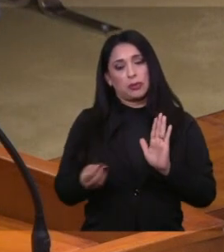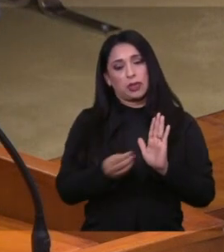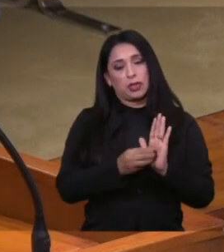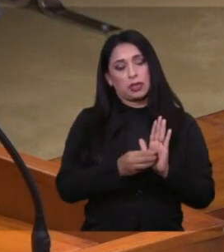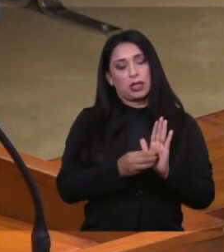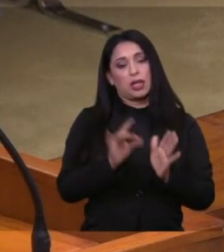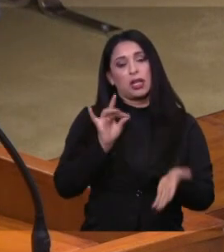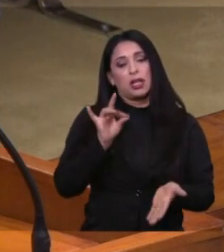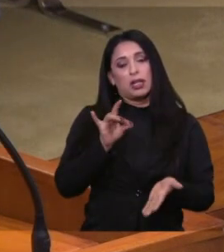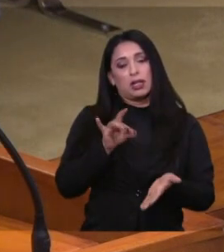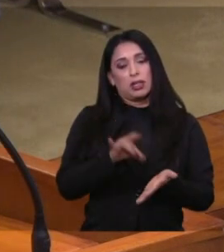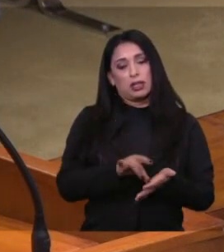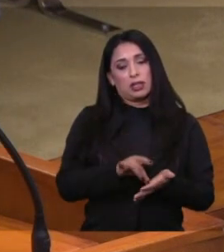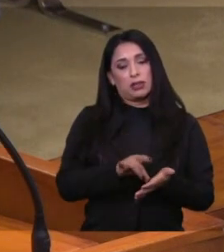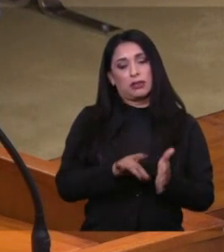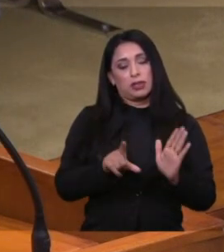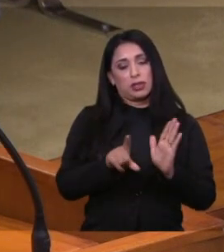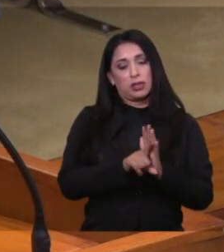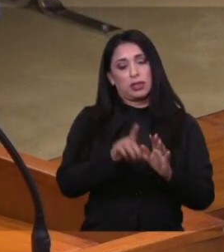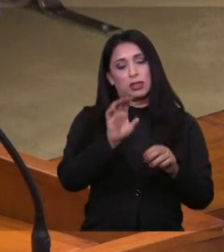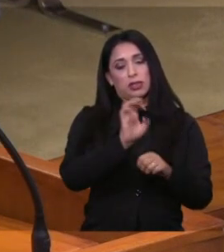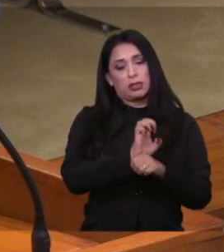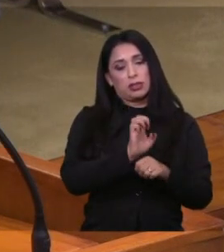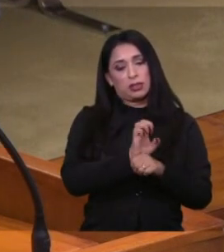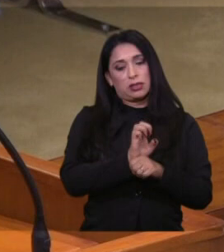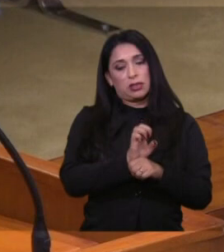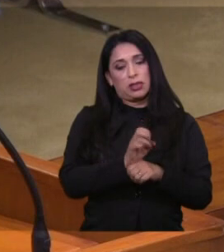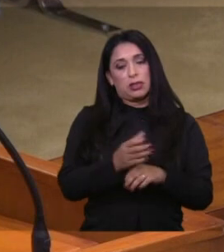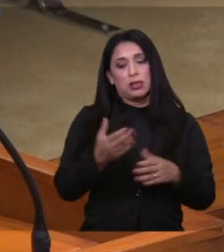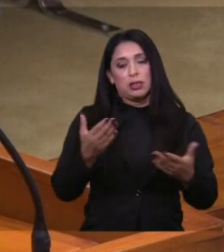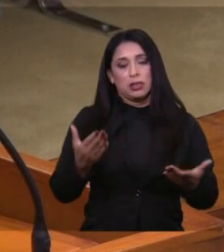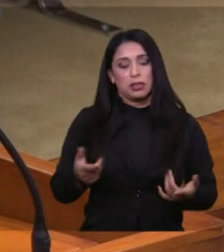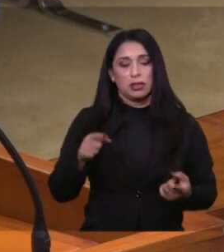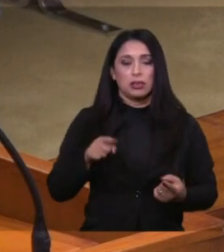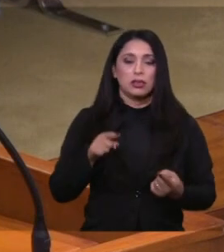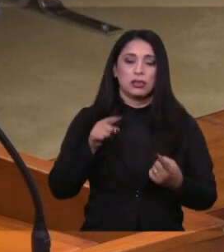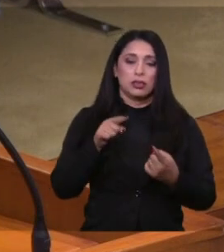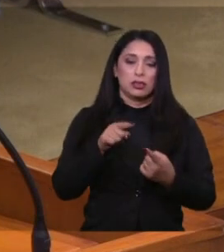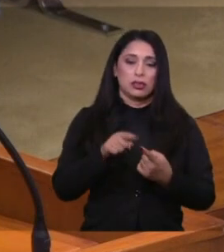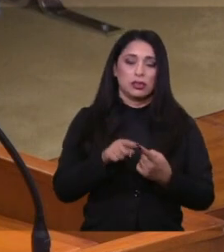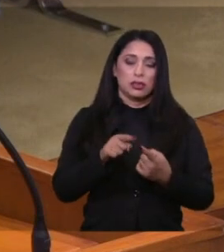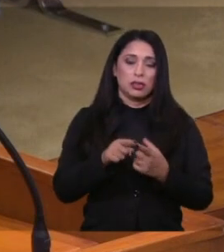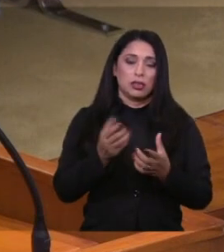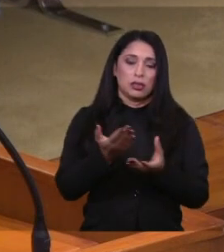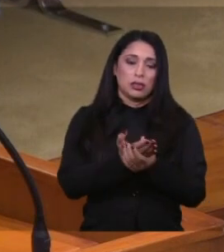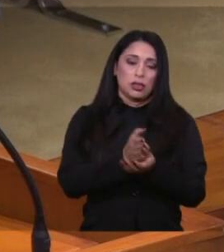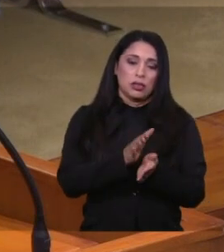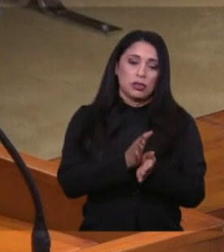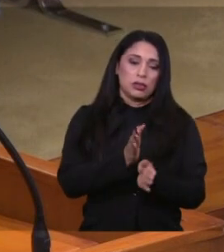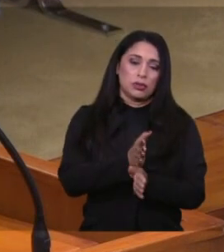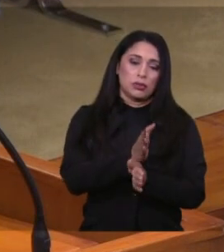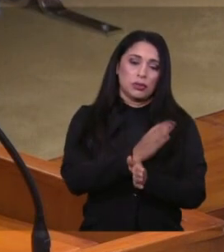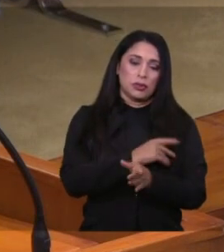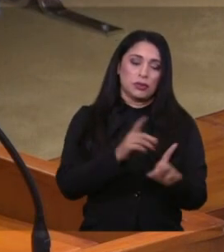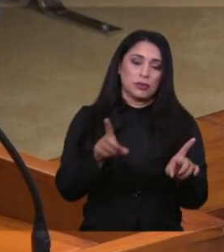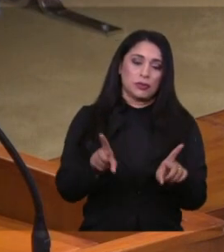a validade das leis estaduais teriam vez. Então, nesse sentido, se for levar a sério os precedentes também,